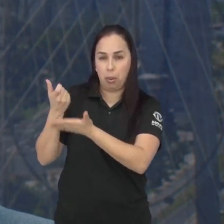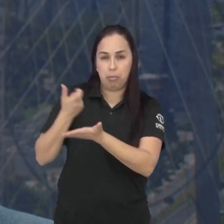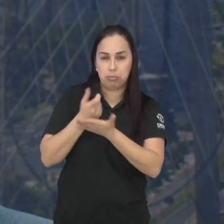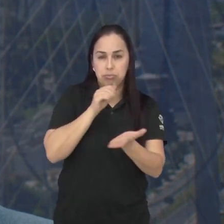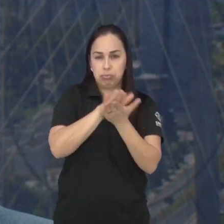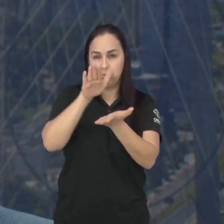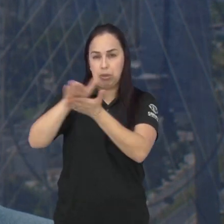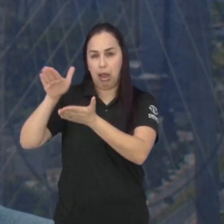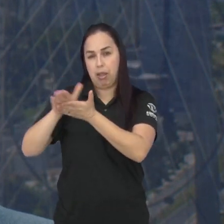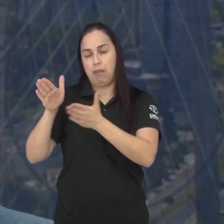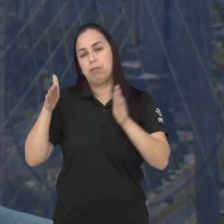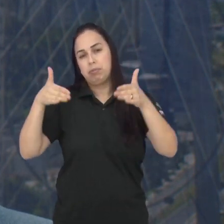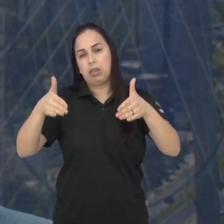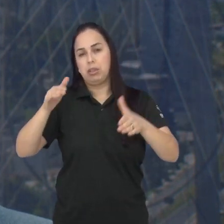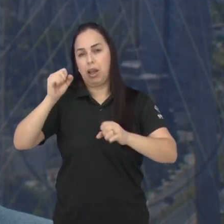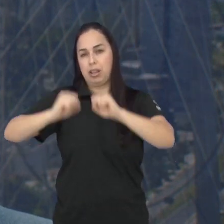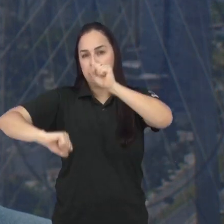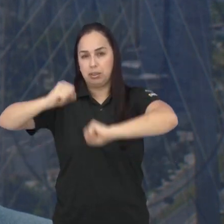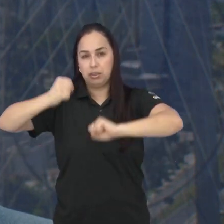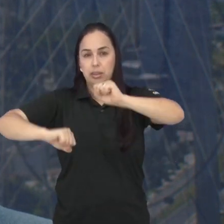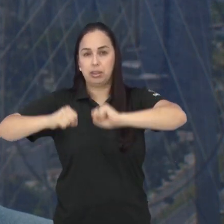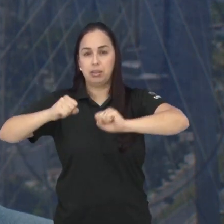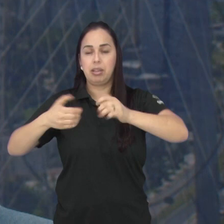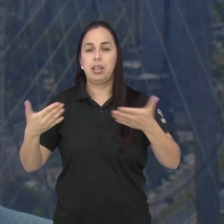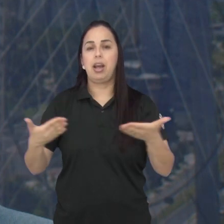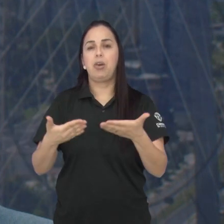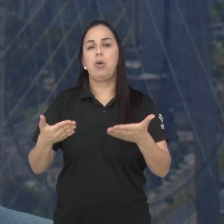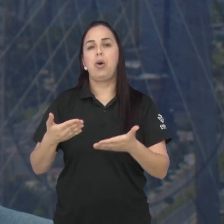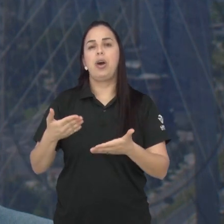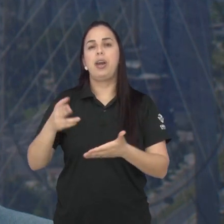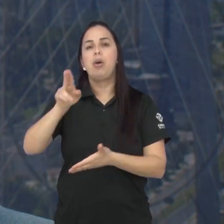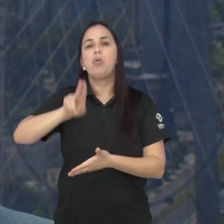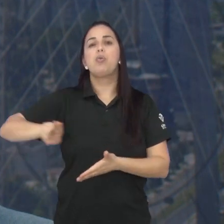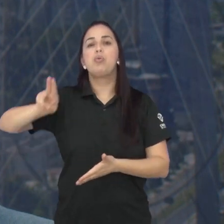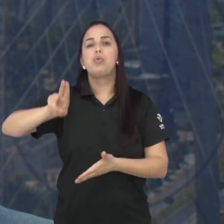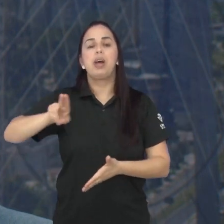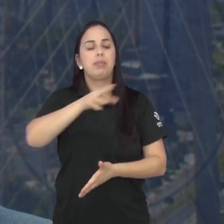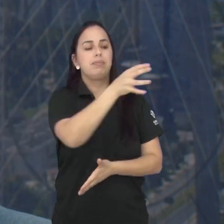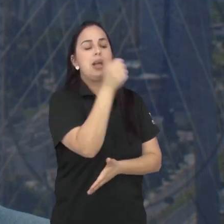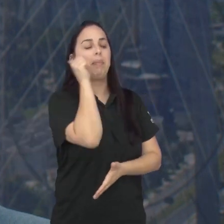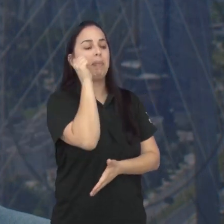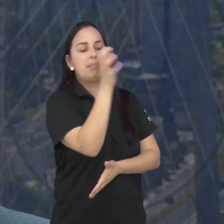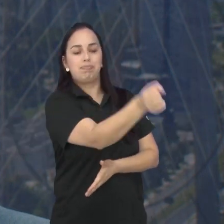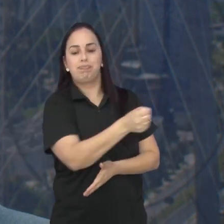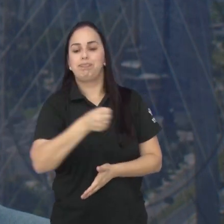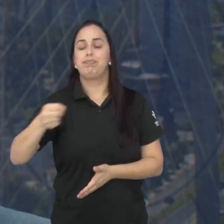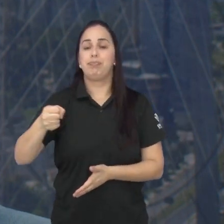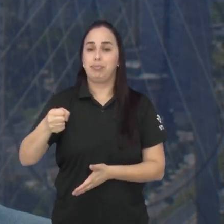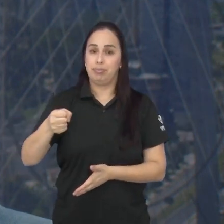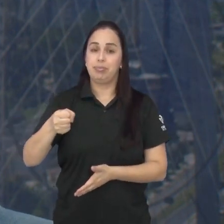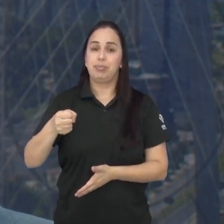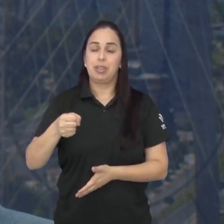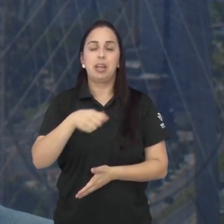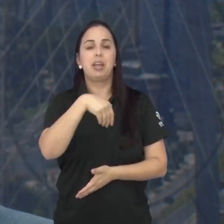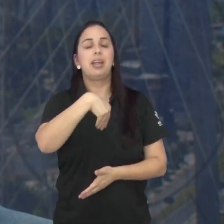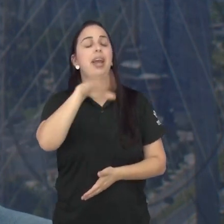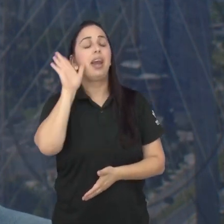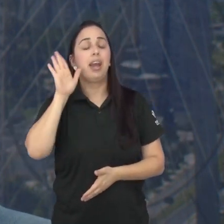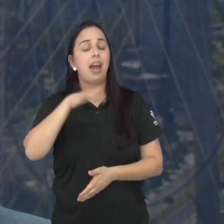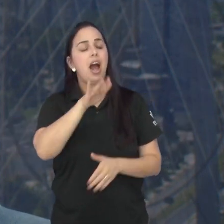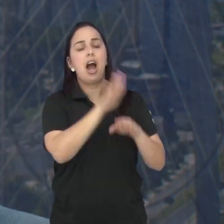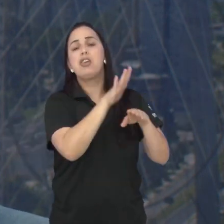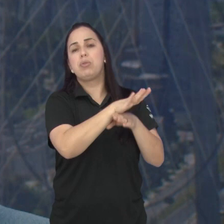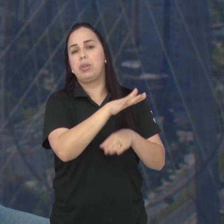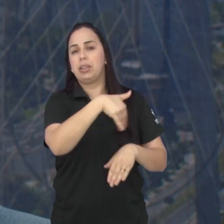à indústria e uma utilização agora da força de trabalho feminina, né? Então, quem ajuda essa mulher, né?